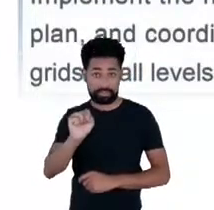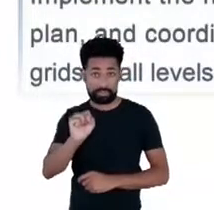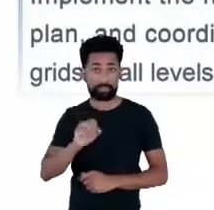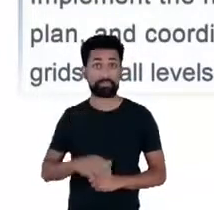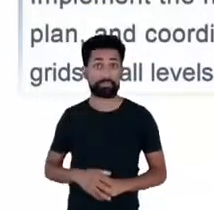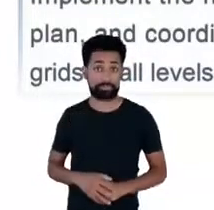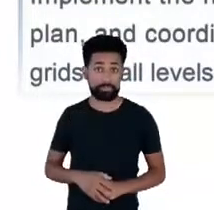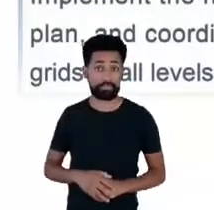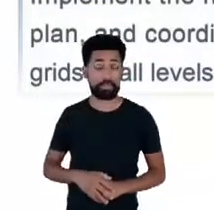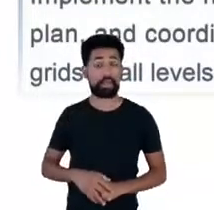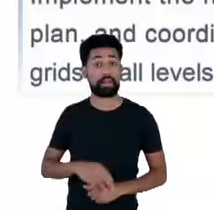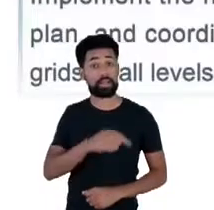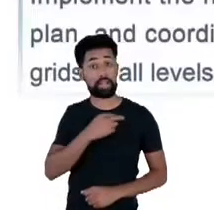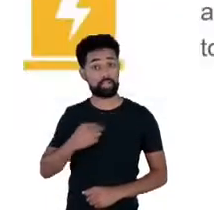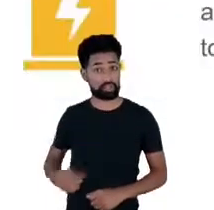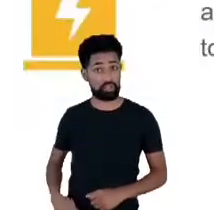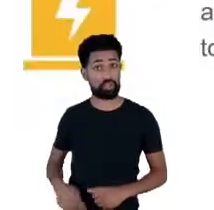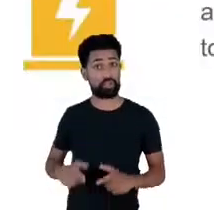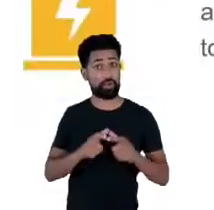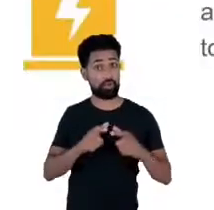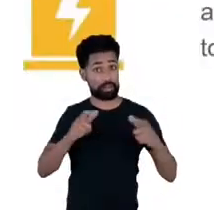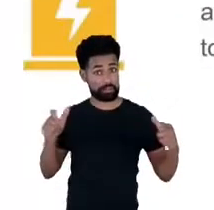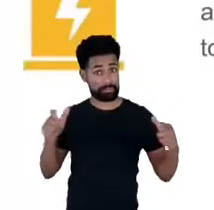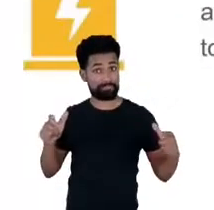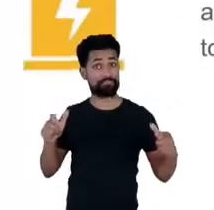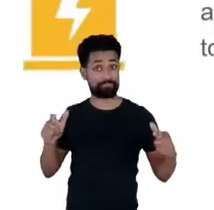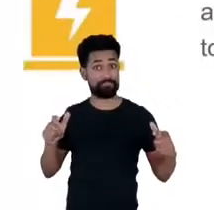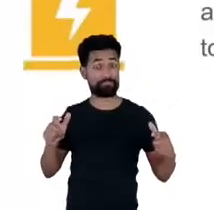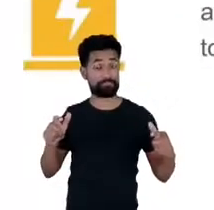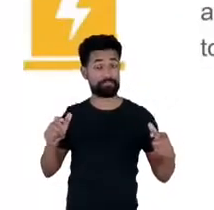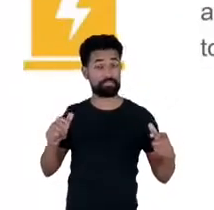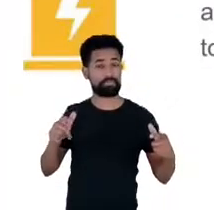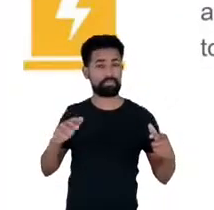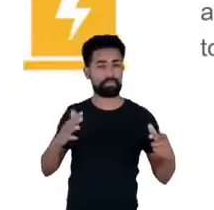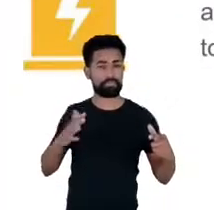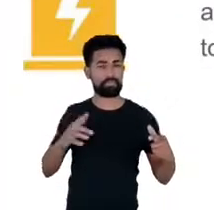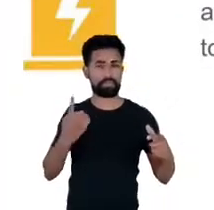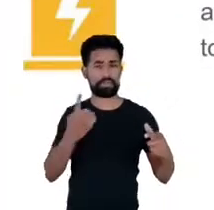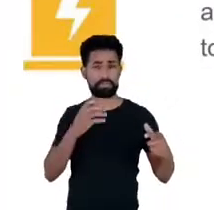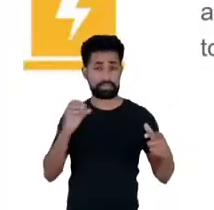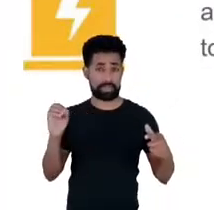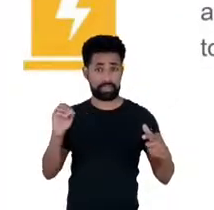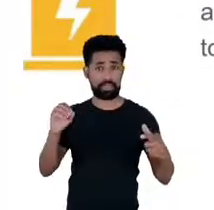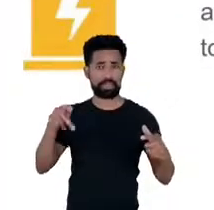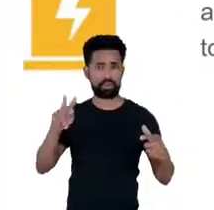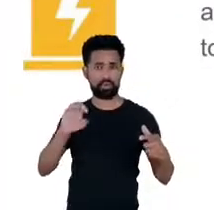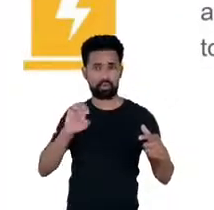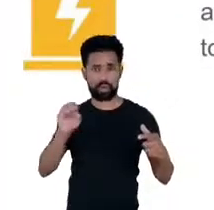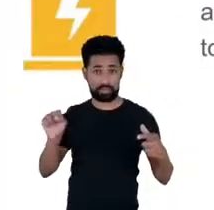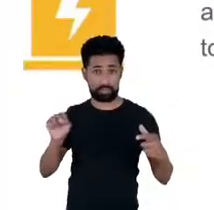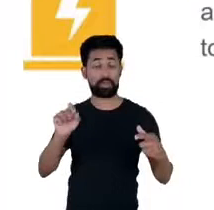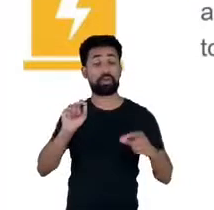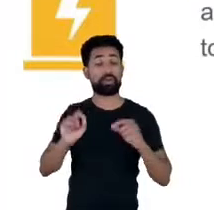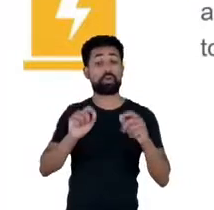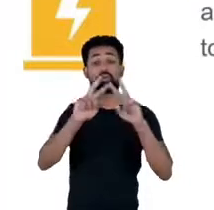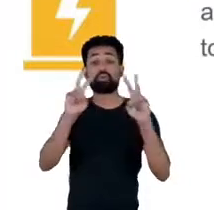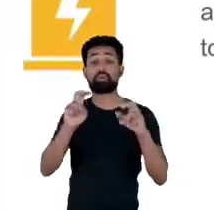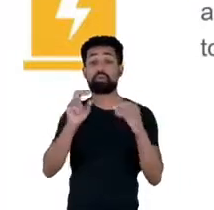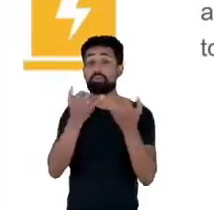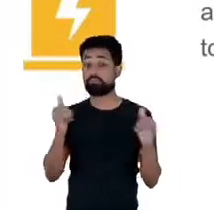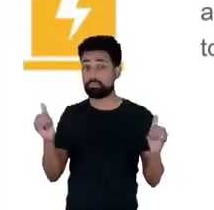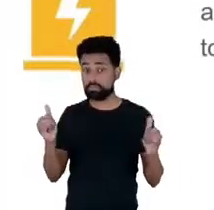estamos aumentando a demanda, seja para 100 kW. E sobre eletrificação,